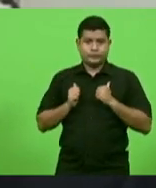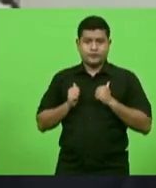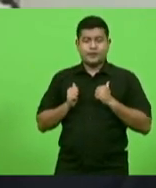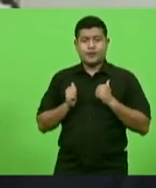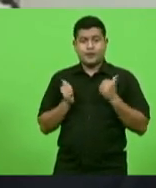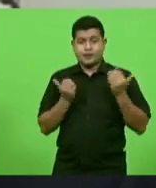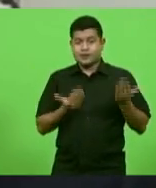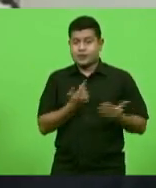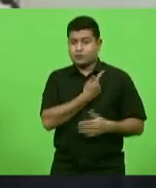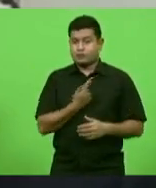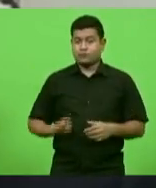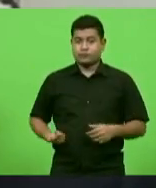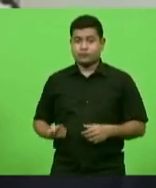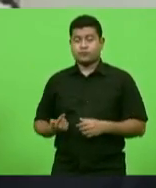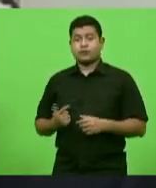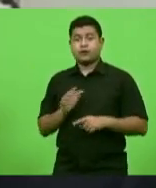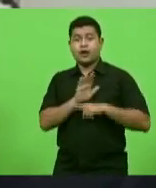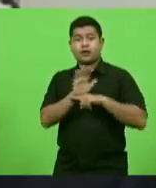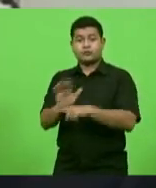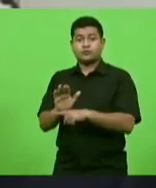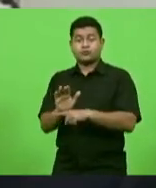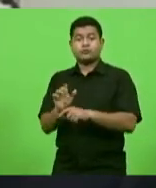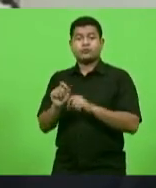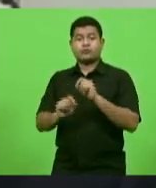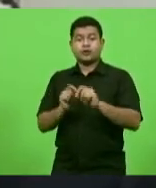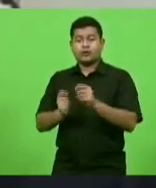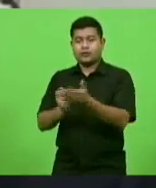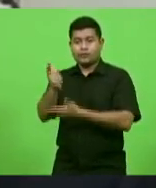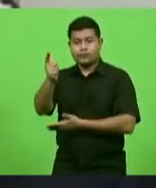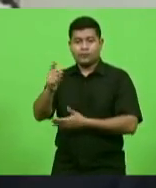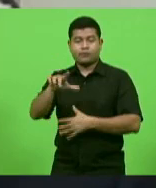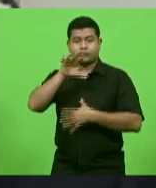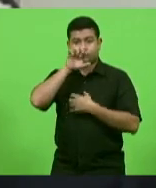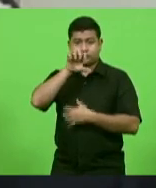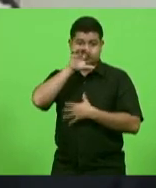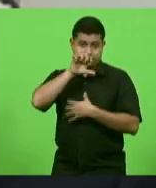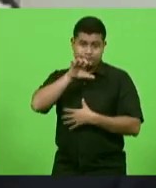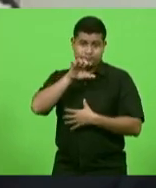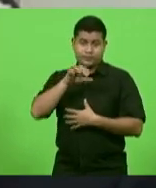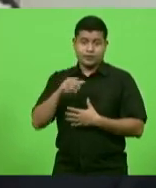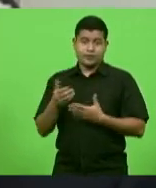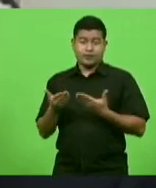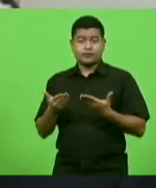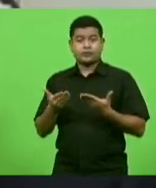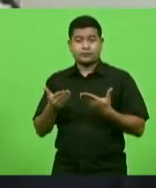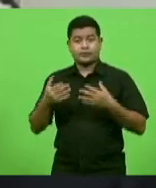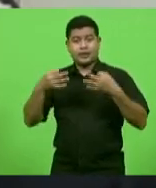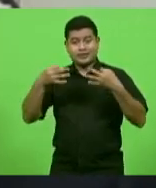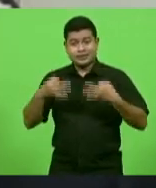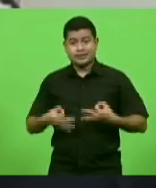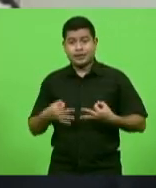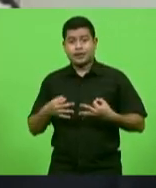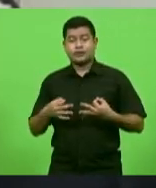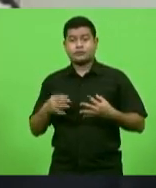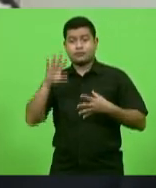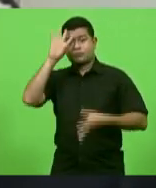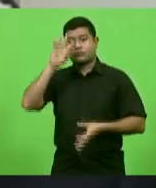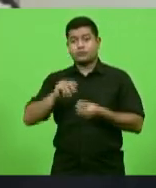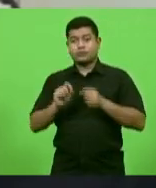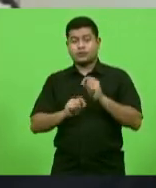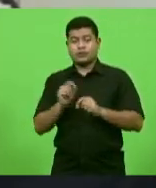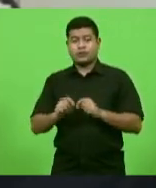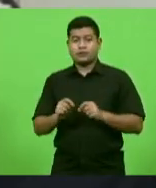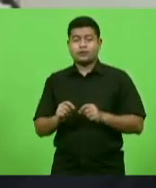do governador que tenha contribuído para a aquisição dos respiradores certo se torna a impossibilidade